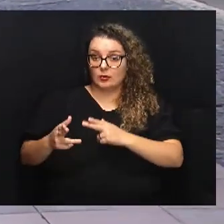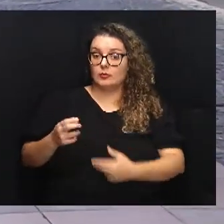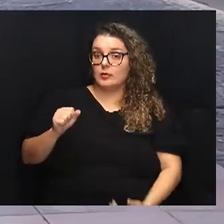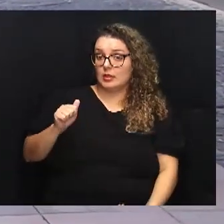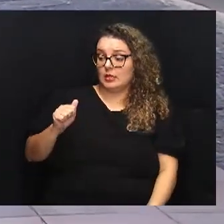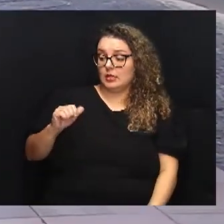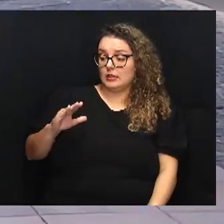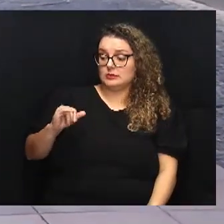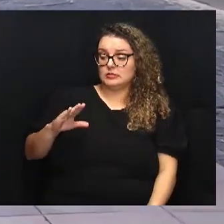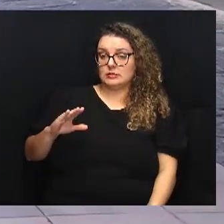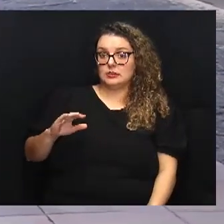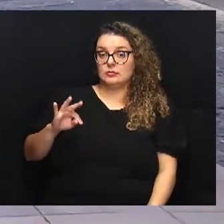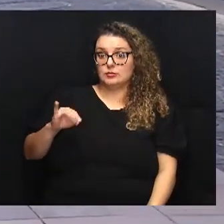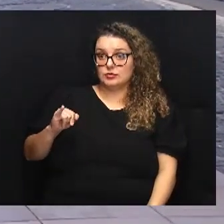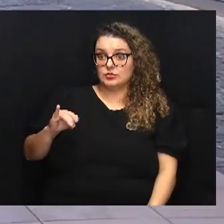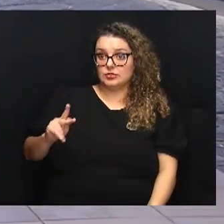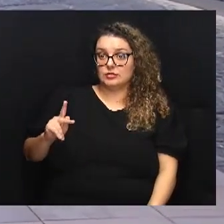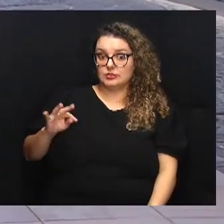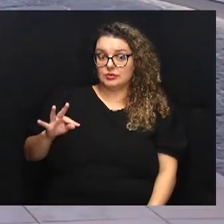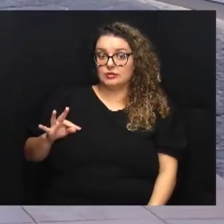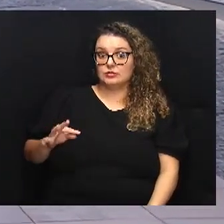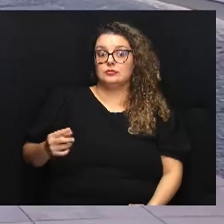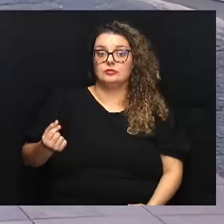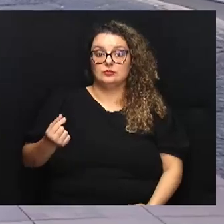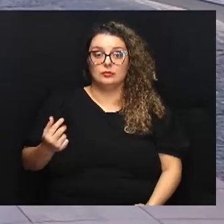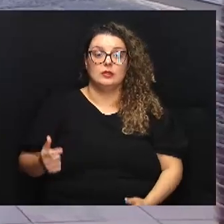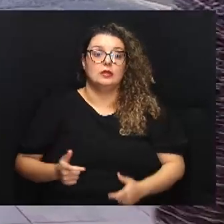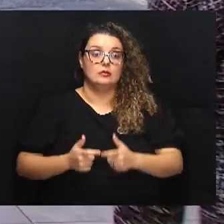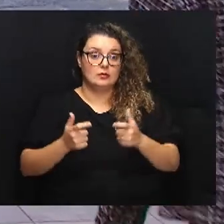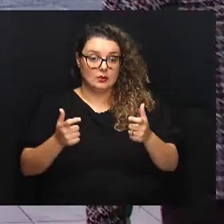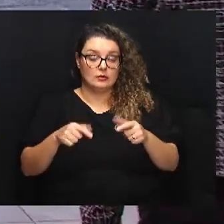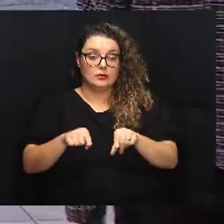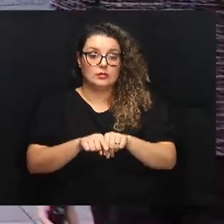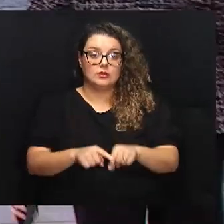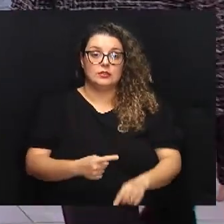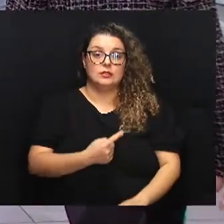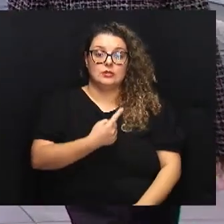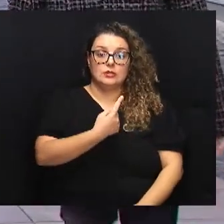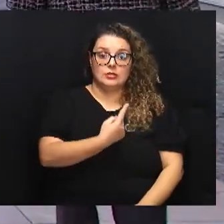o ticket médio do valor do presente também vai subir, passando de R$